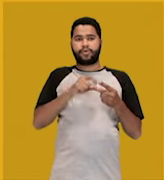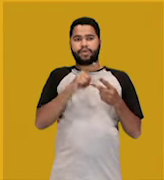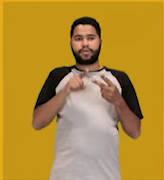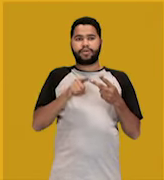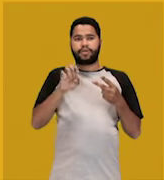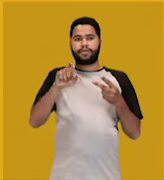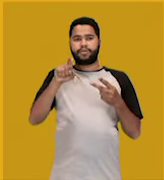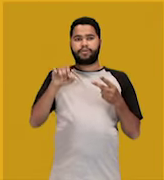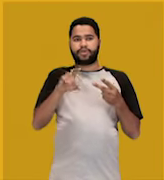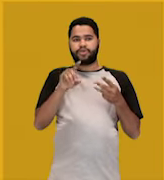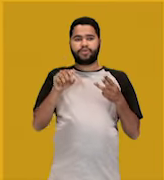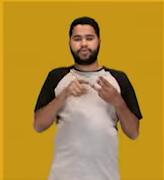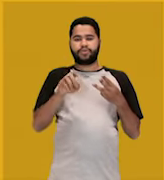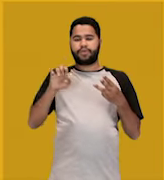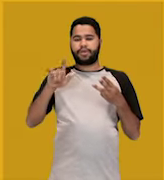tá?